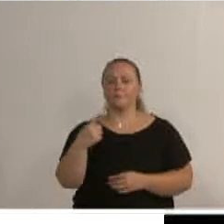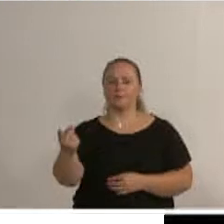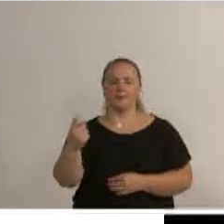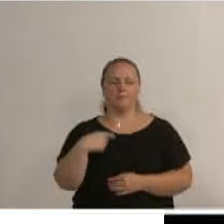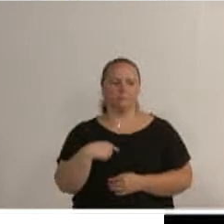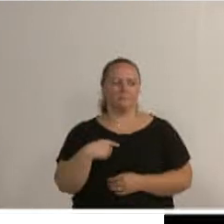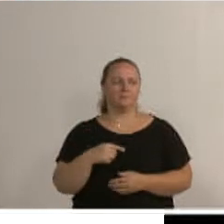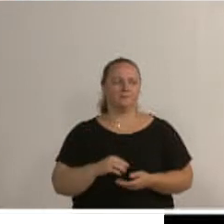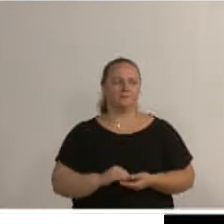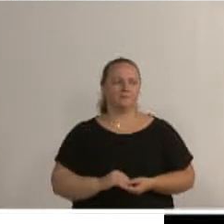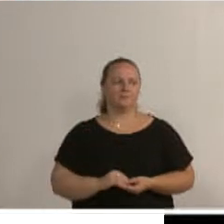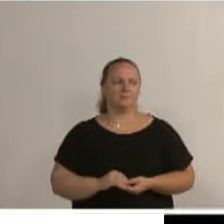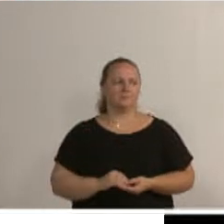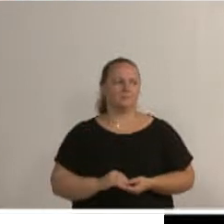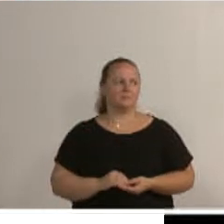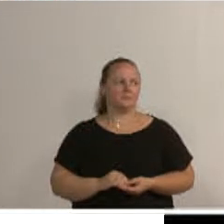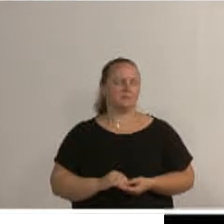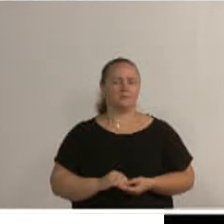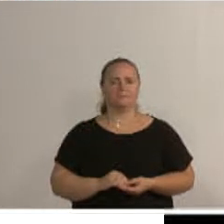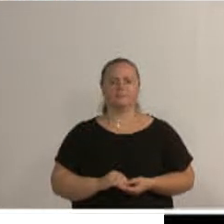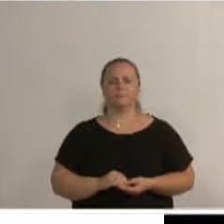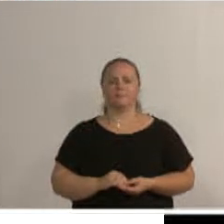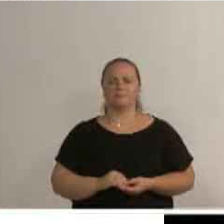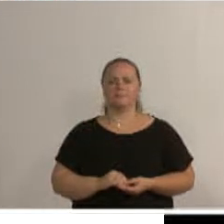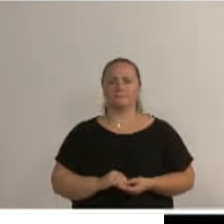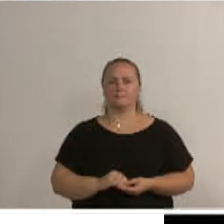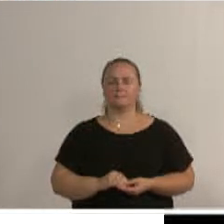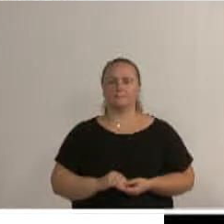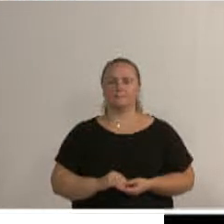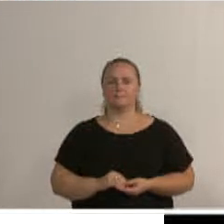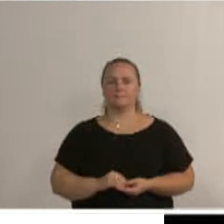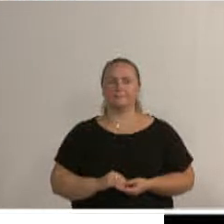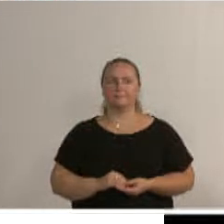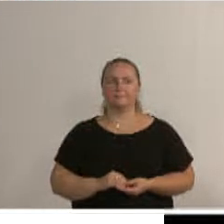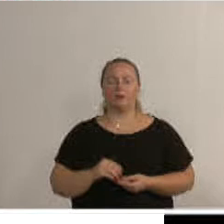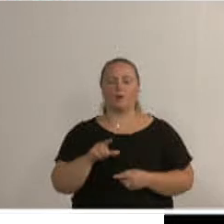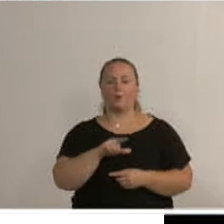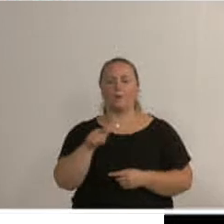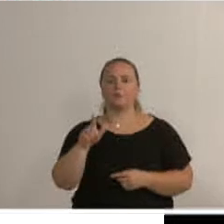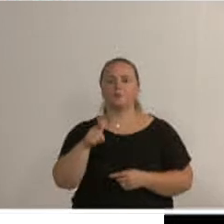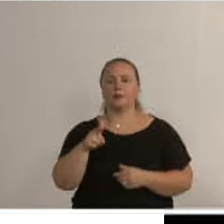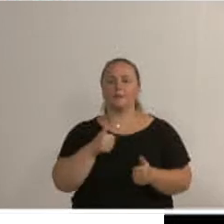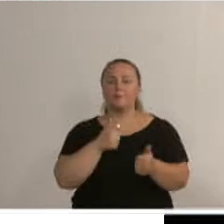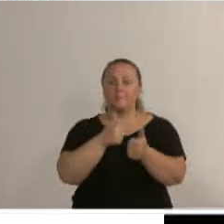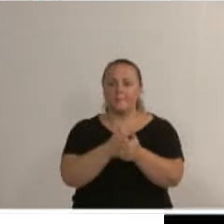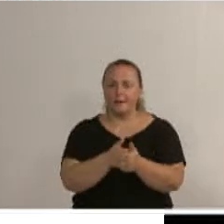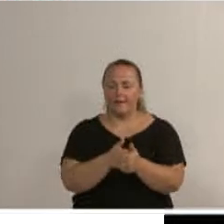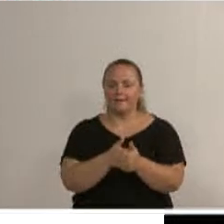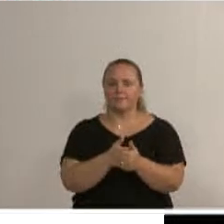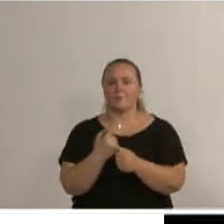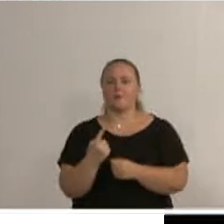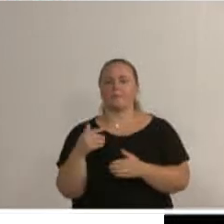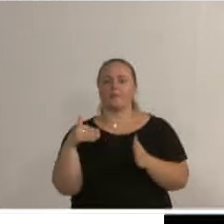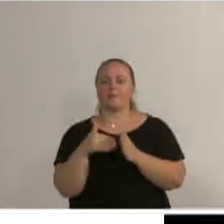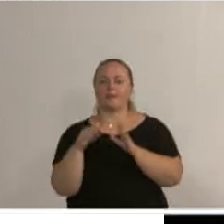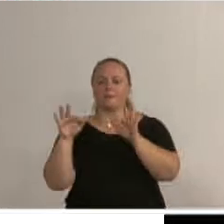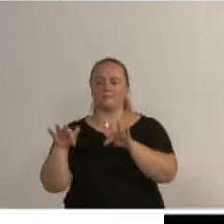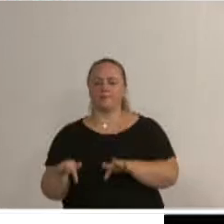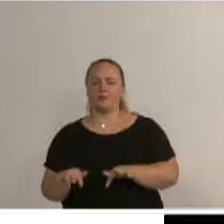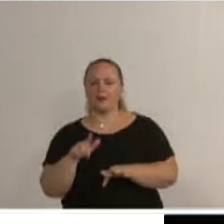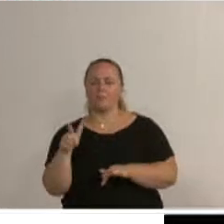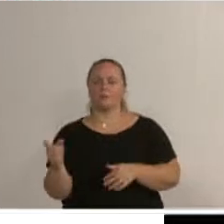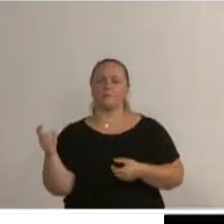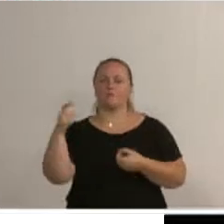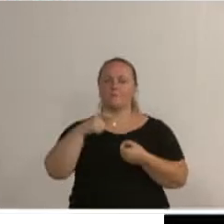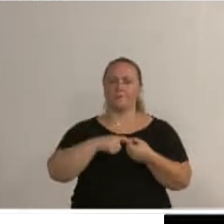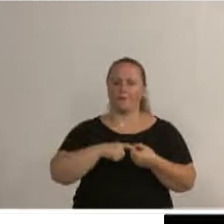A solução proposta seria fazer um circular entre os dois pontos finais, porque uma linha vai até um ponto final, retorna, outra linha vai